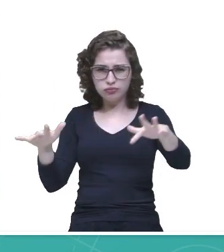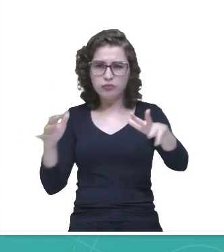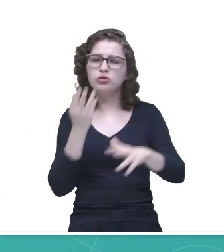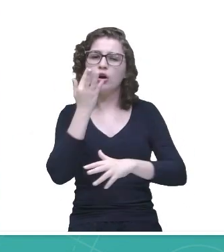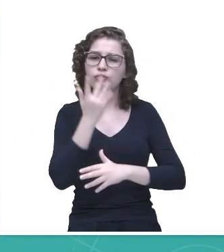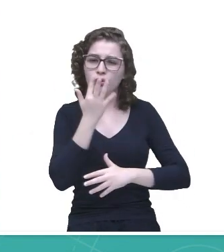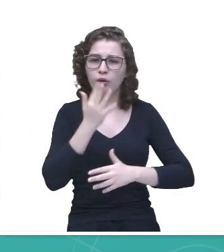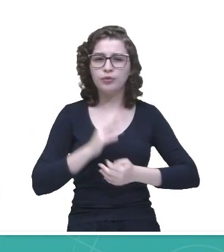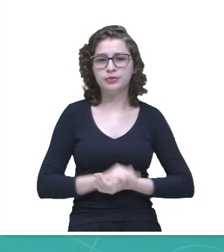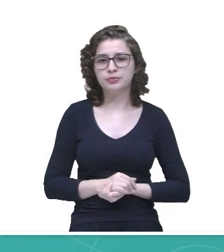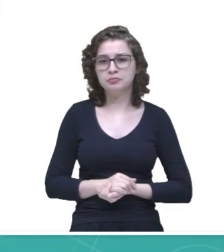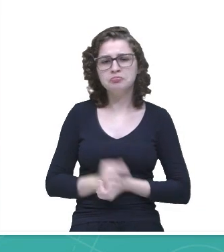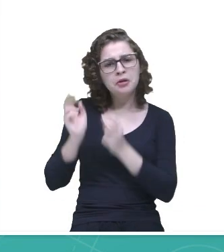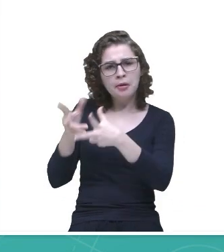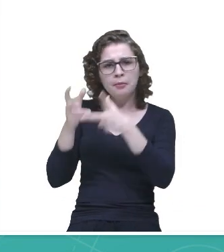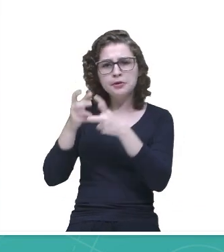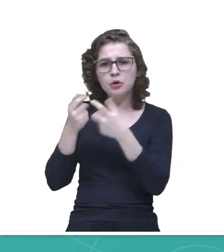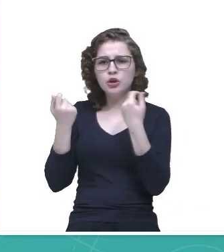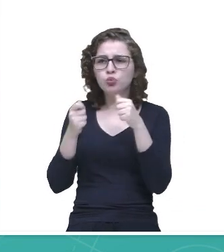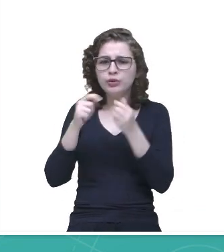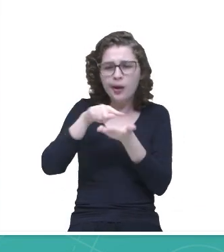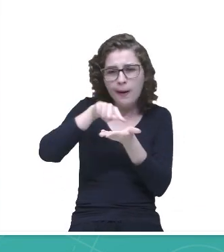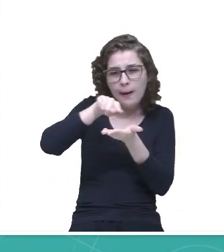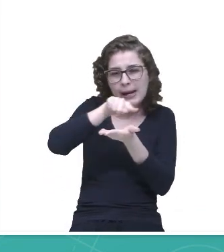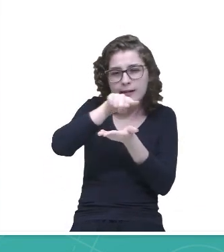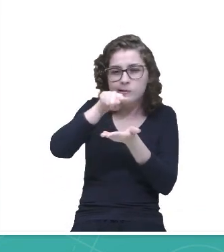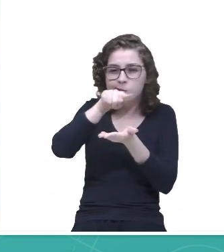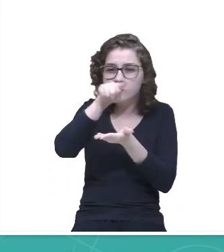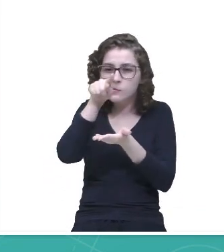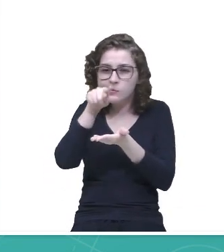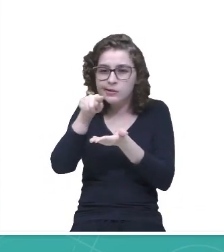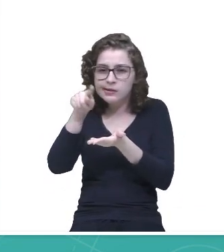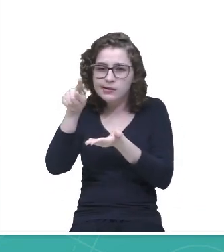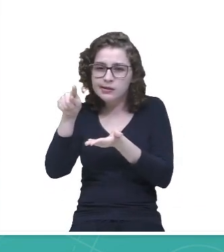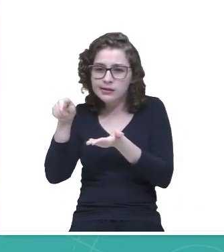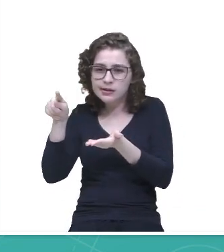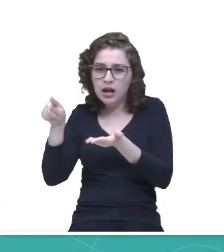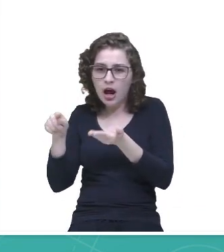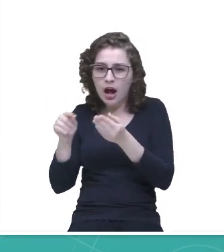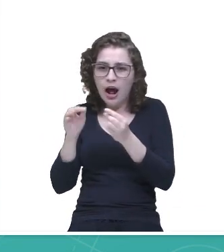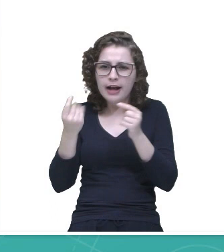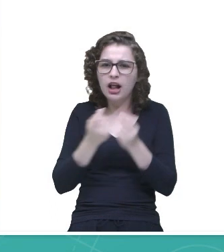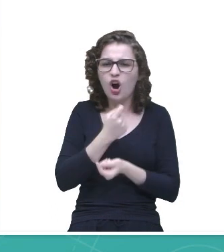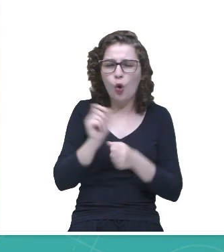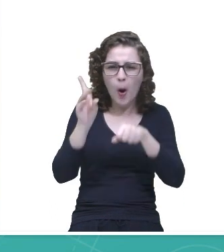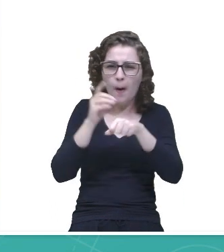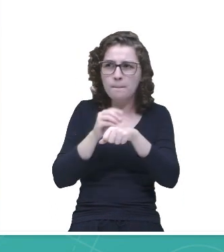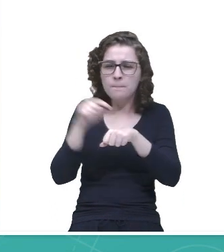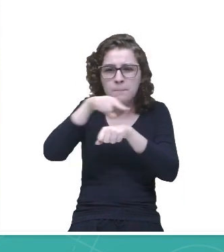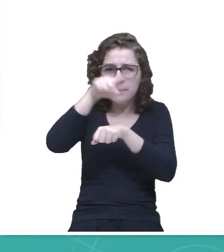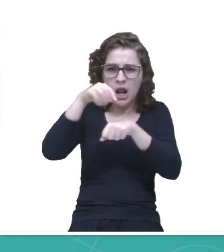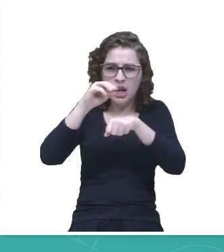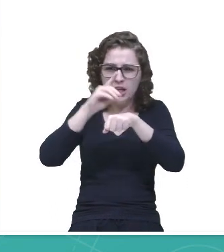Vocês percebem que não tem contorno delimitando o espaço, aquela linha negra que nós estávamos acostumados a